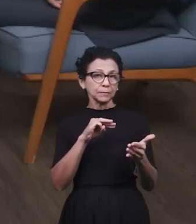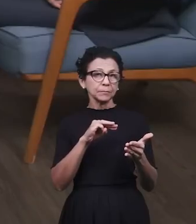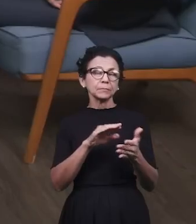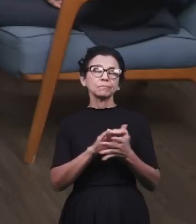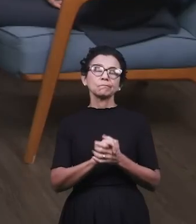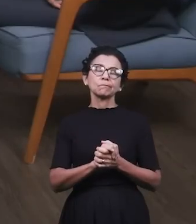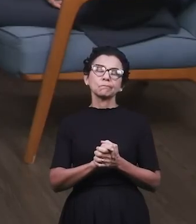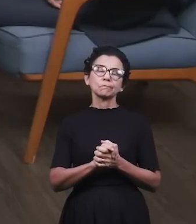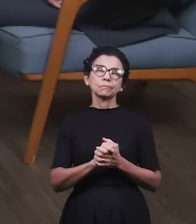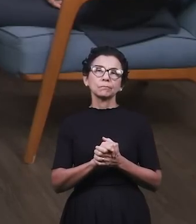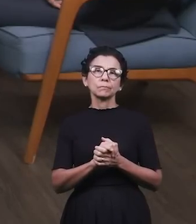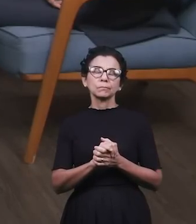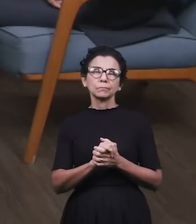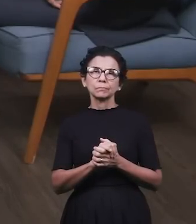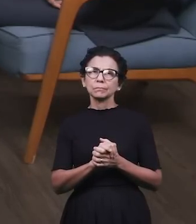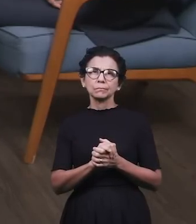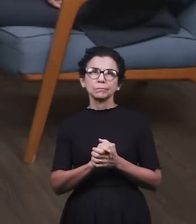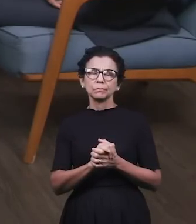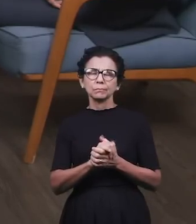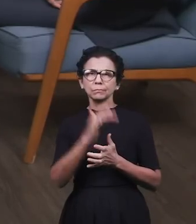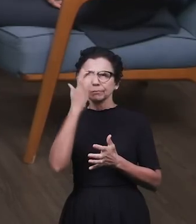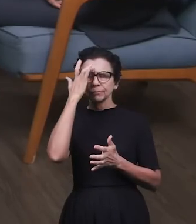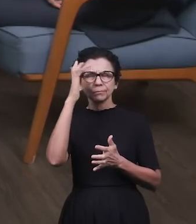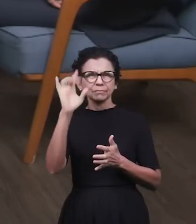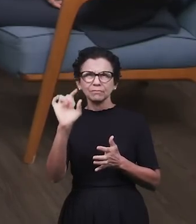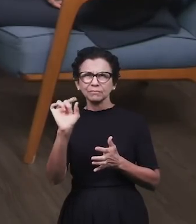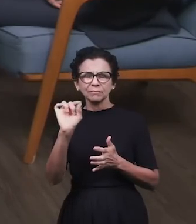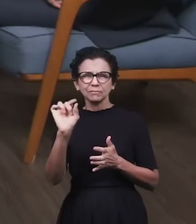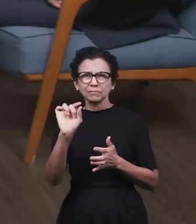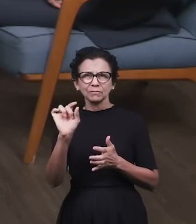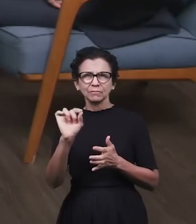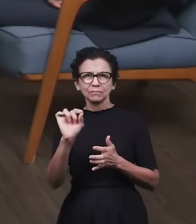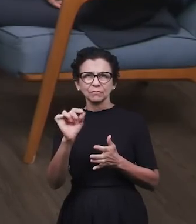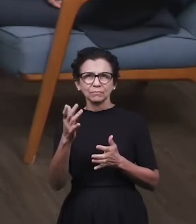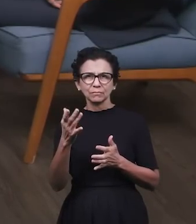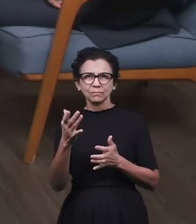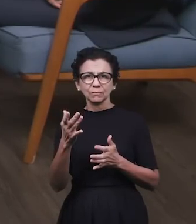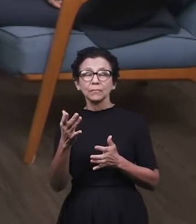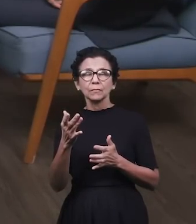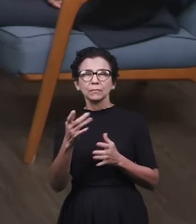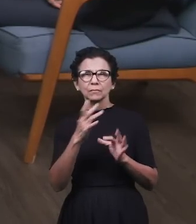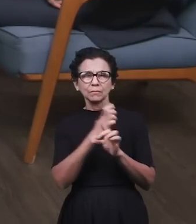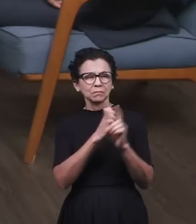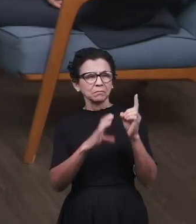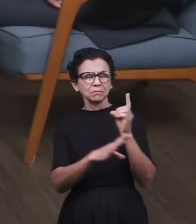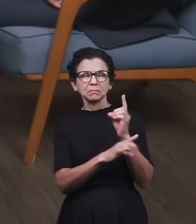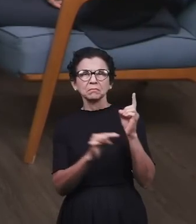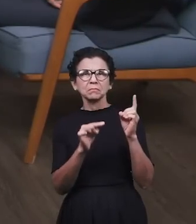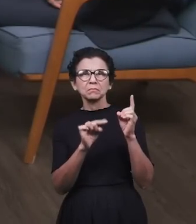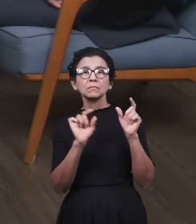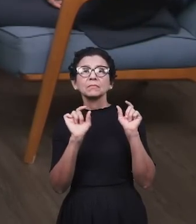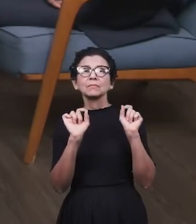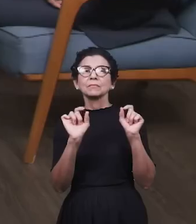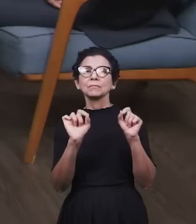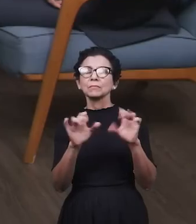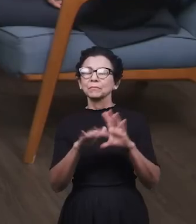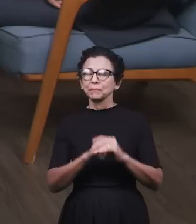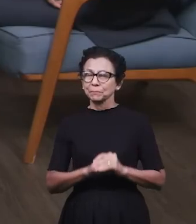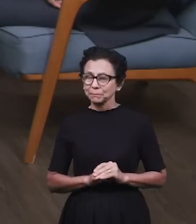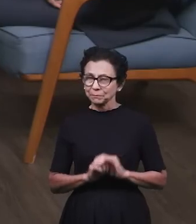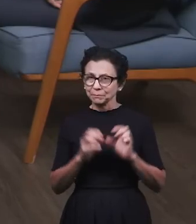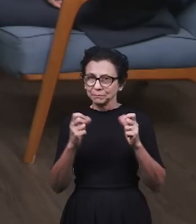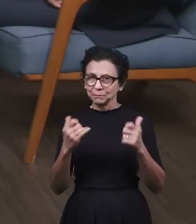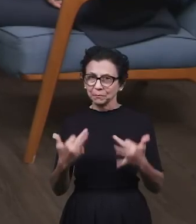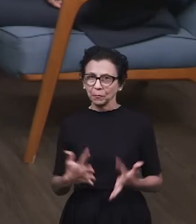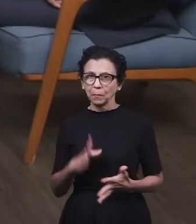Maranata. Se você não sabe o que estamos falando aqui, é um culto que vai ao ar